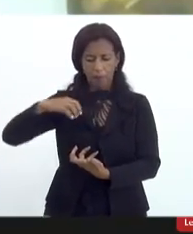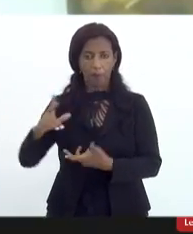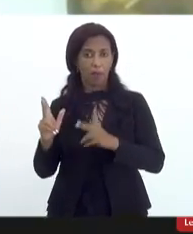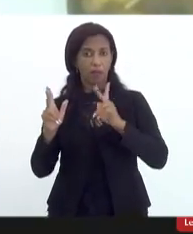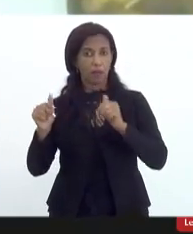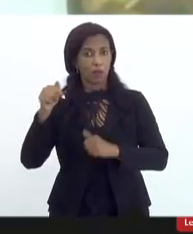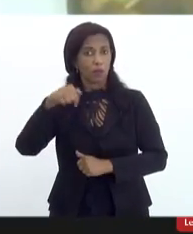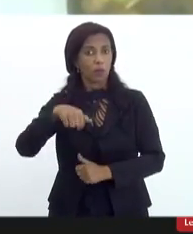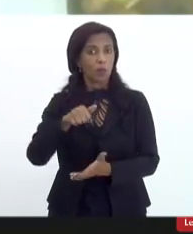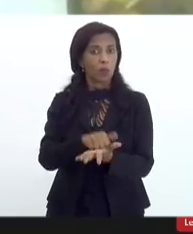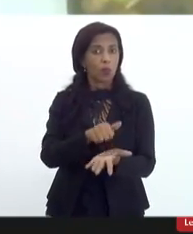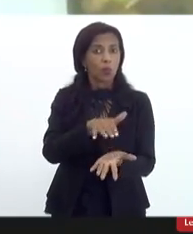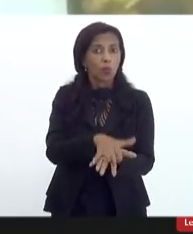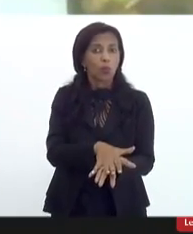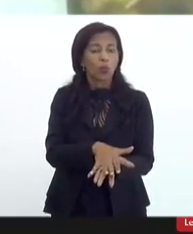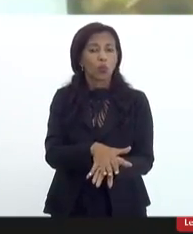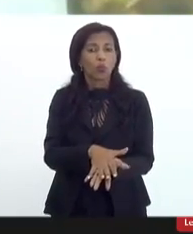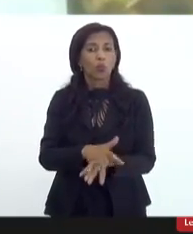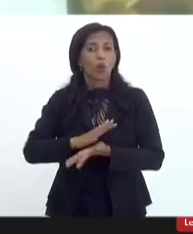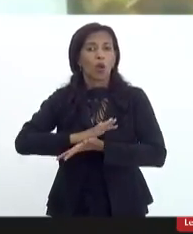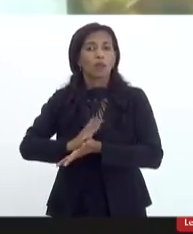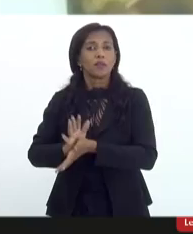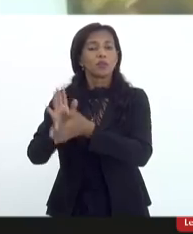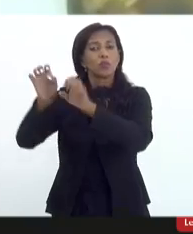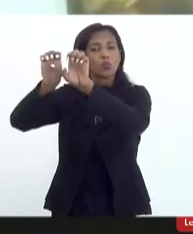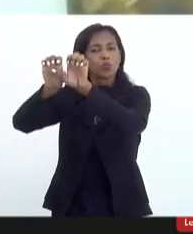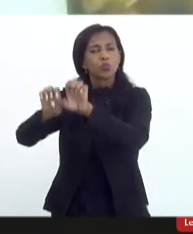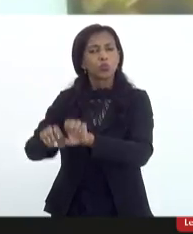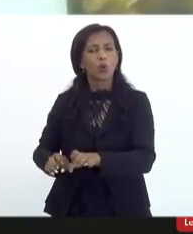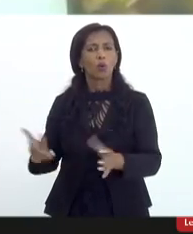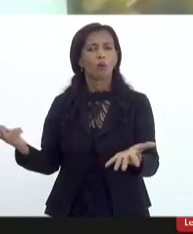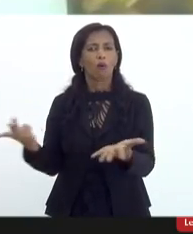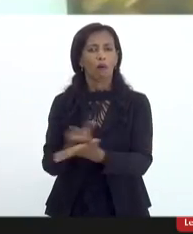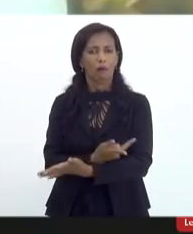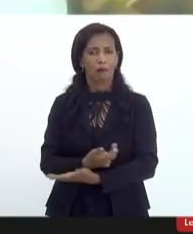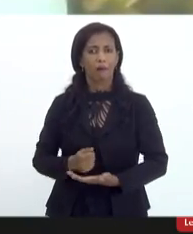por consequência do racismo estrutural que nós temos.